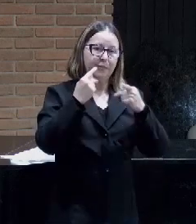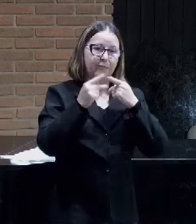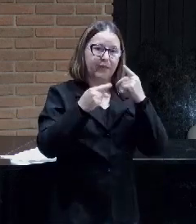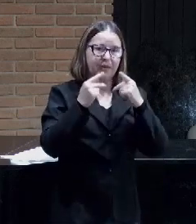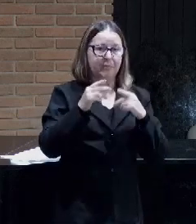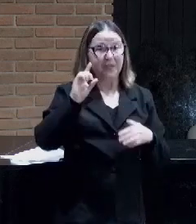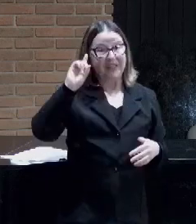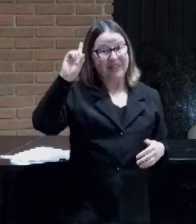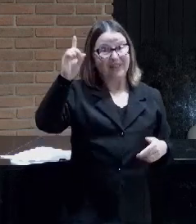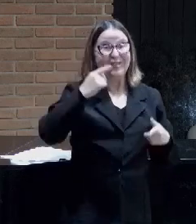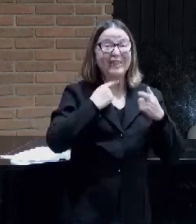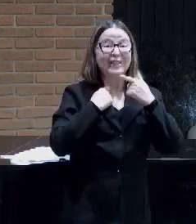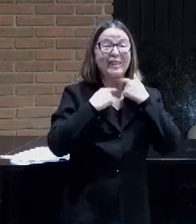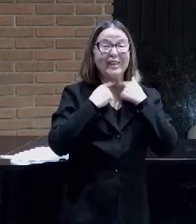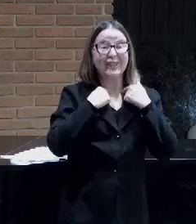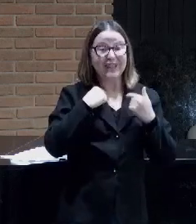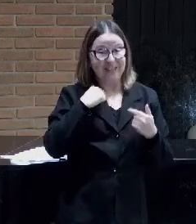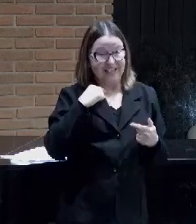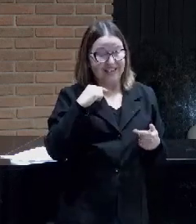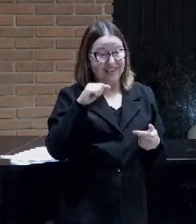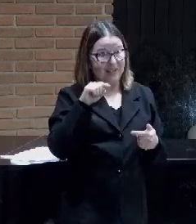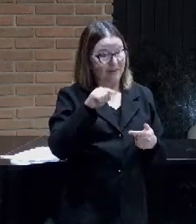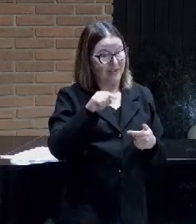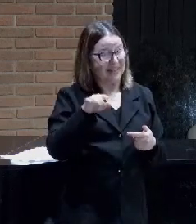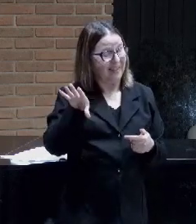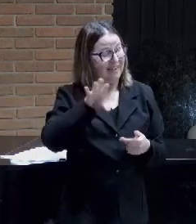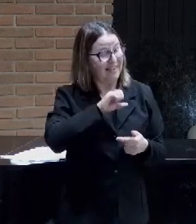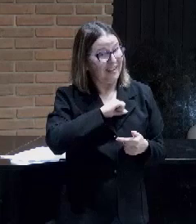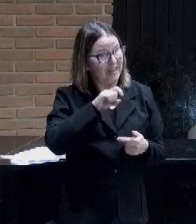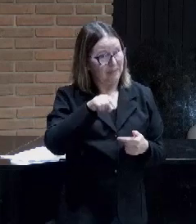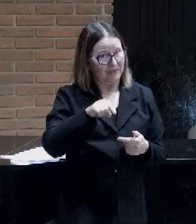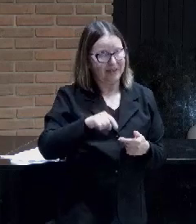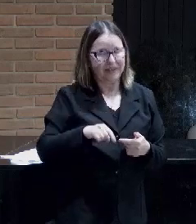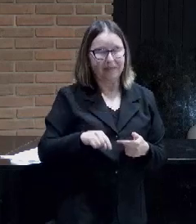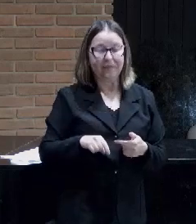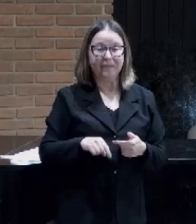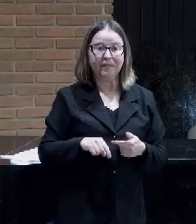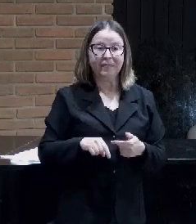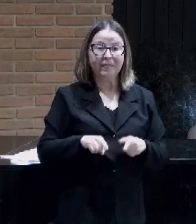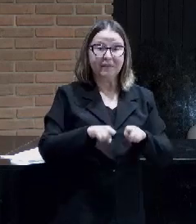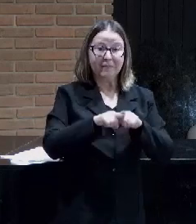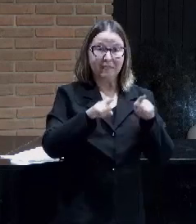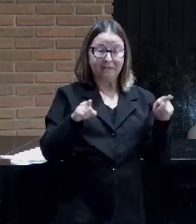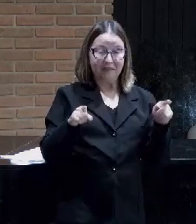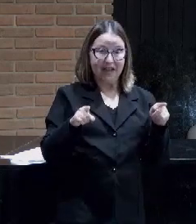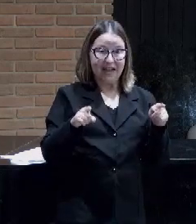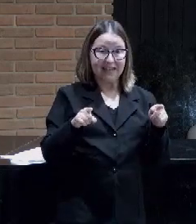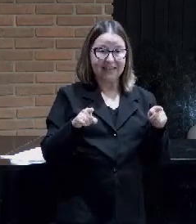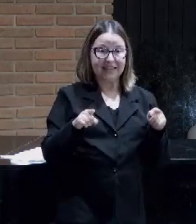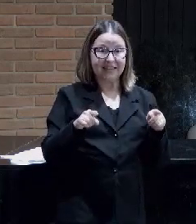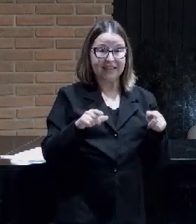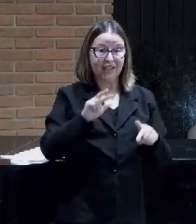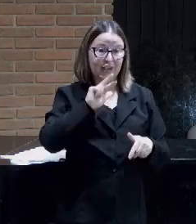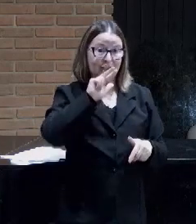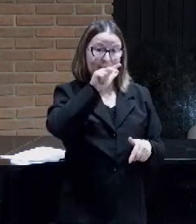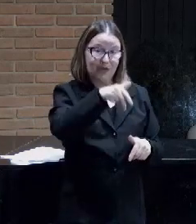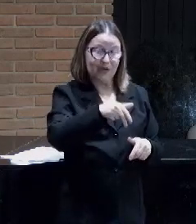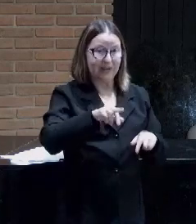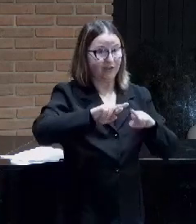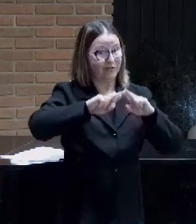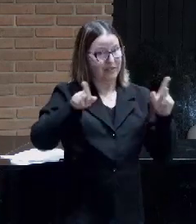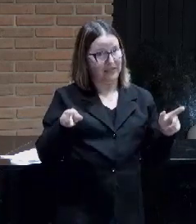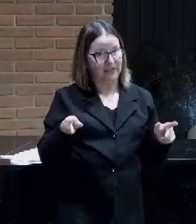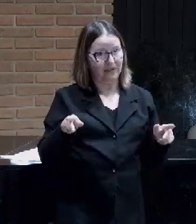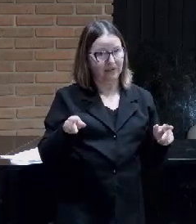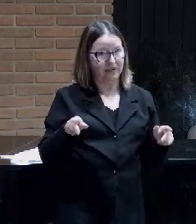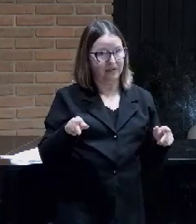está desejando você profundamente. E quando nós olhamos para Jonas, nós vemos que a realidade é totalmente diferente. Jonas tinha que pregar contra